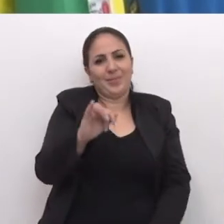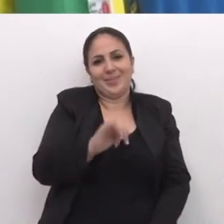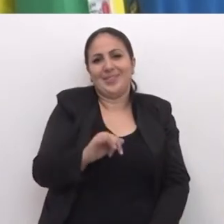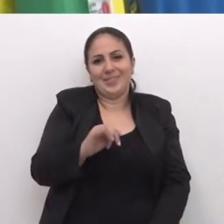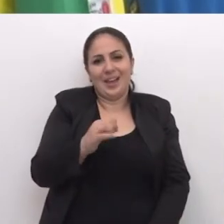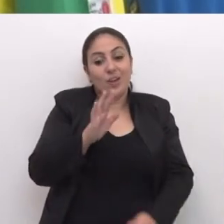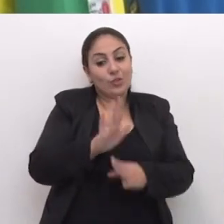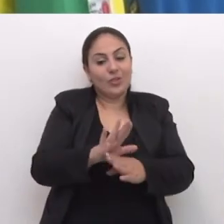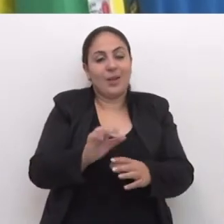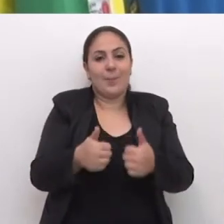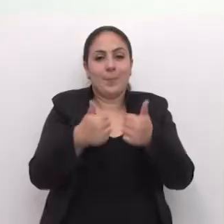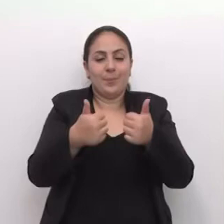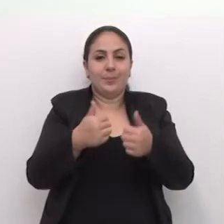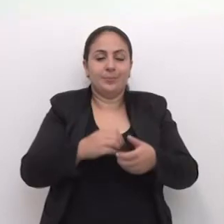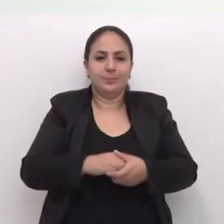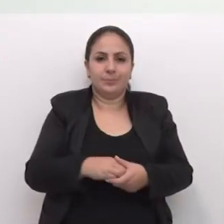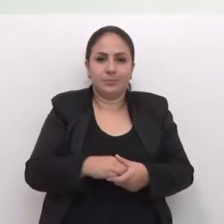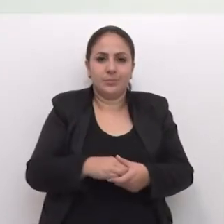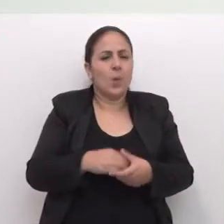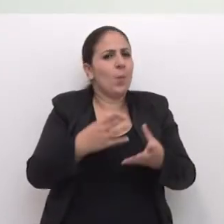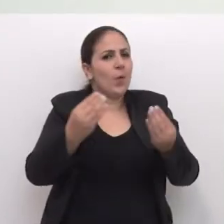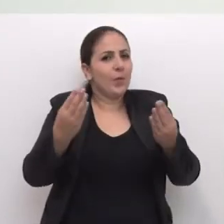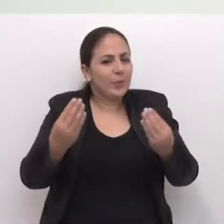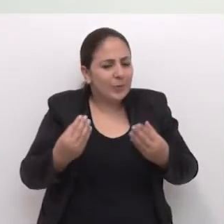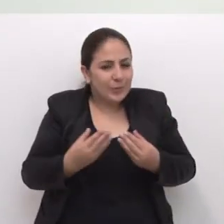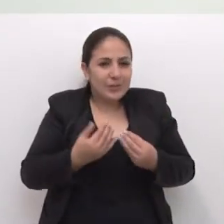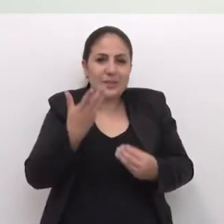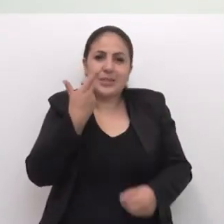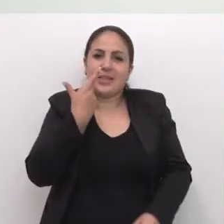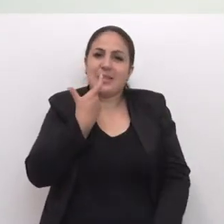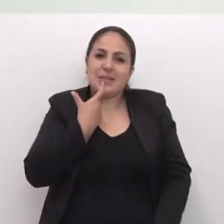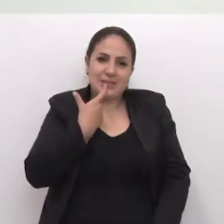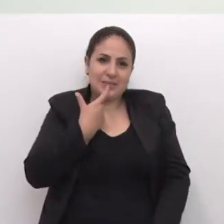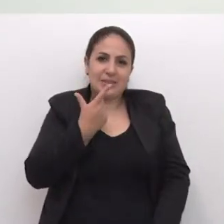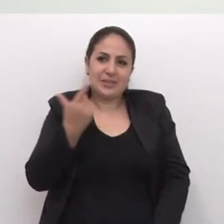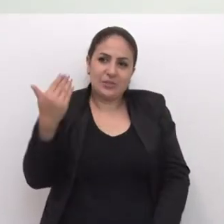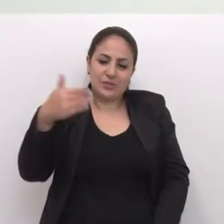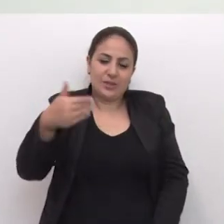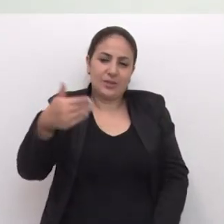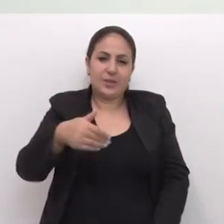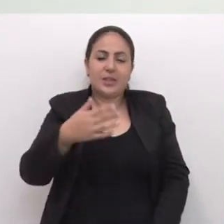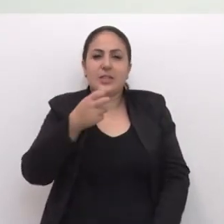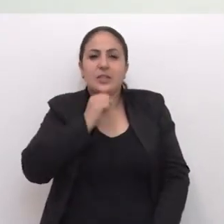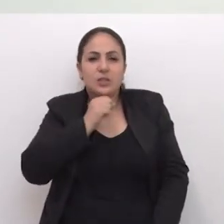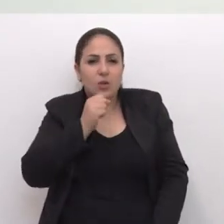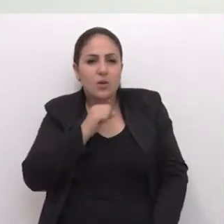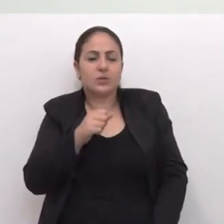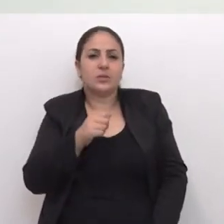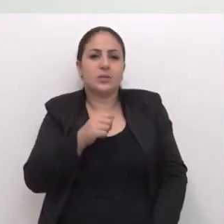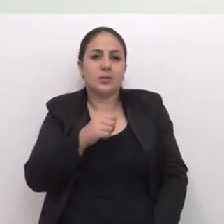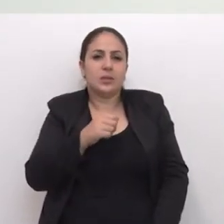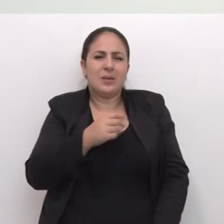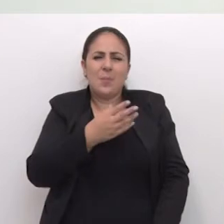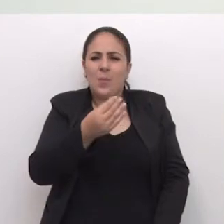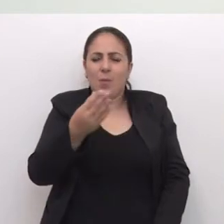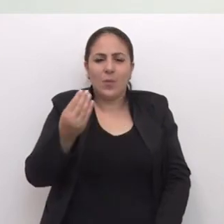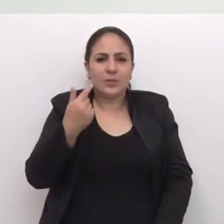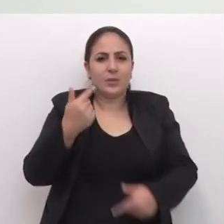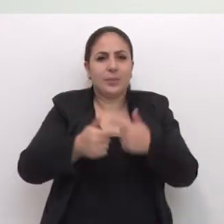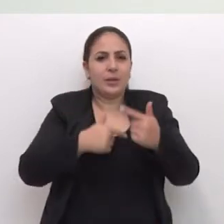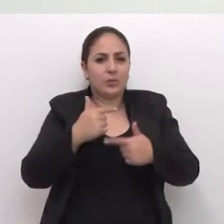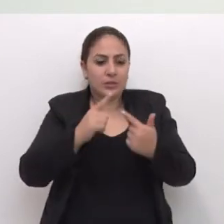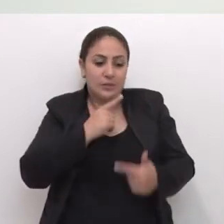a caridade e o bem ao próximo. Foram milhares e milhares de crianças e idosos que passaram por ali, milhares de trabalhadores